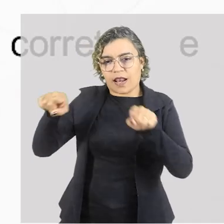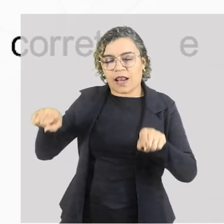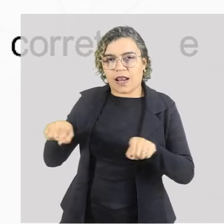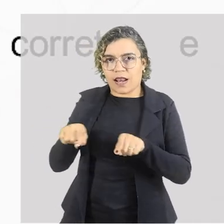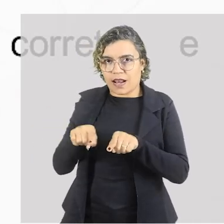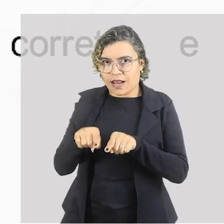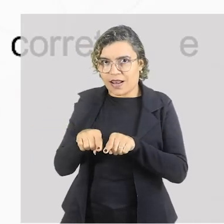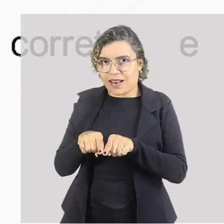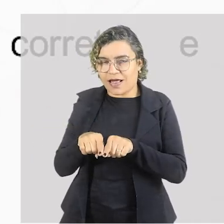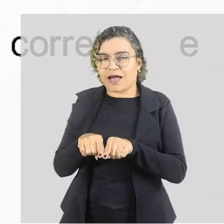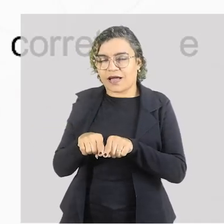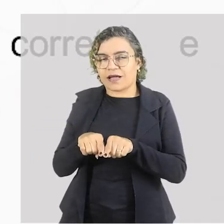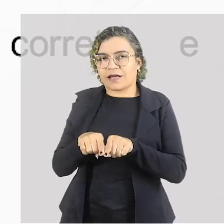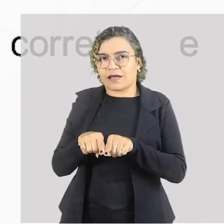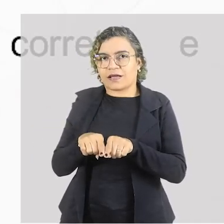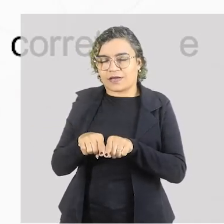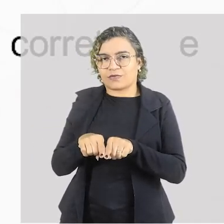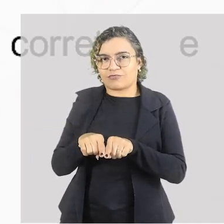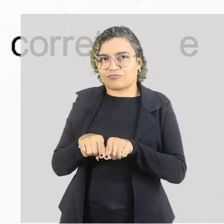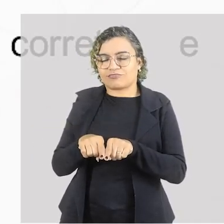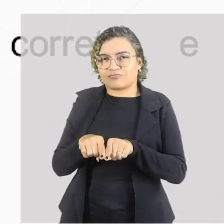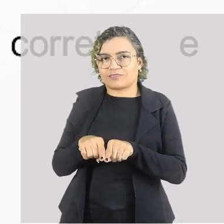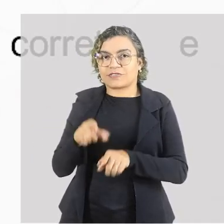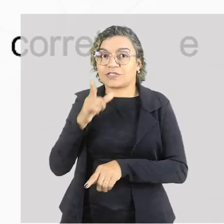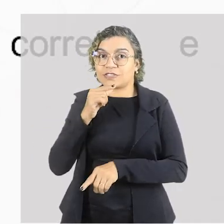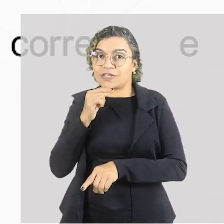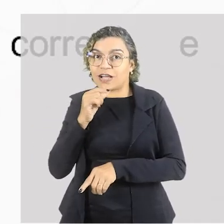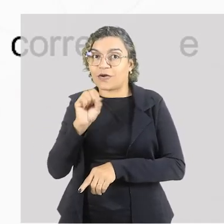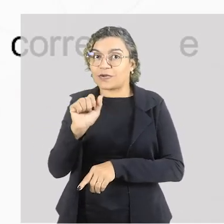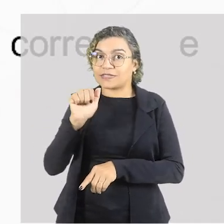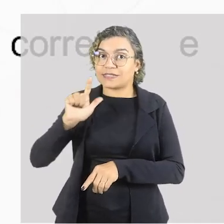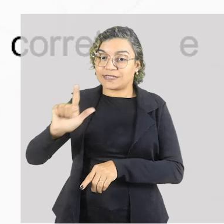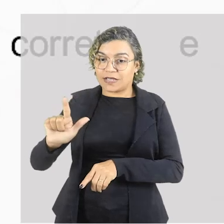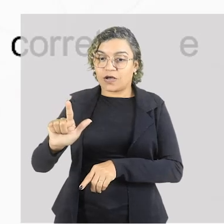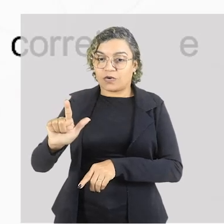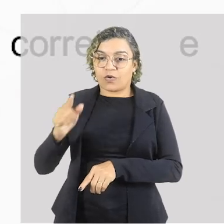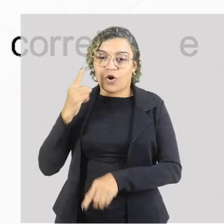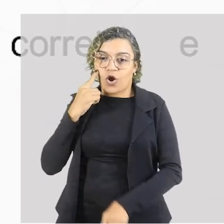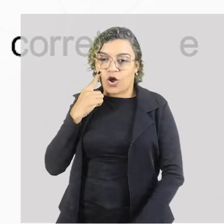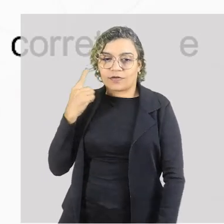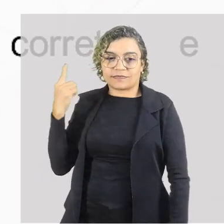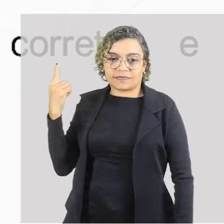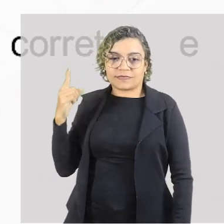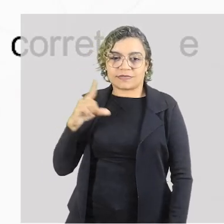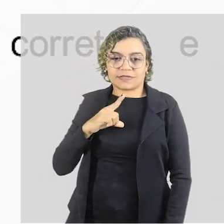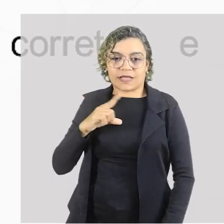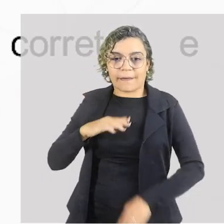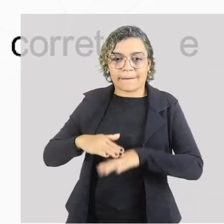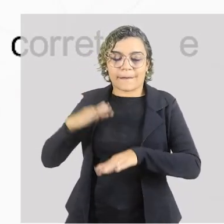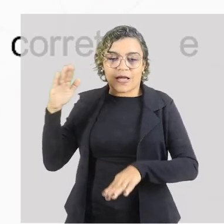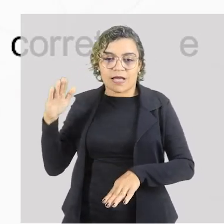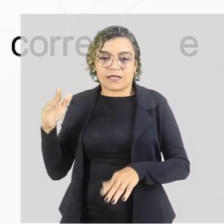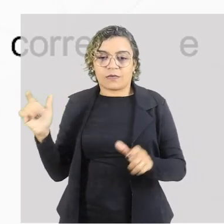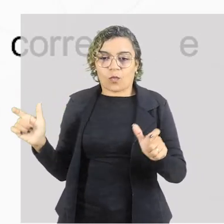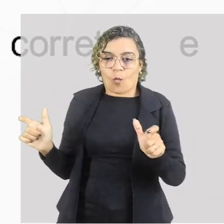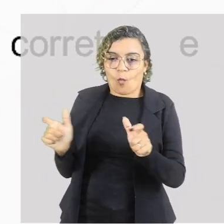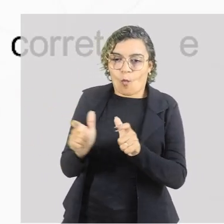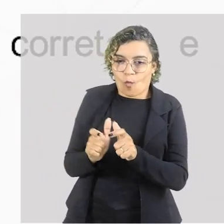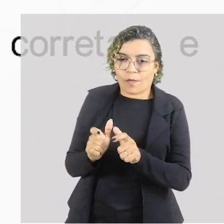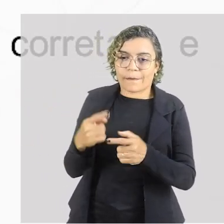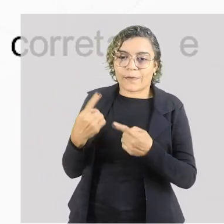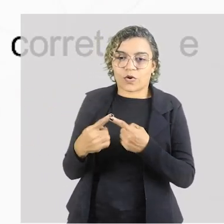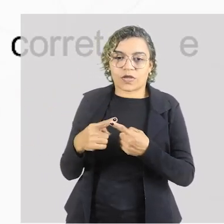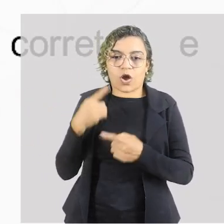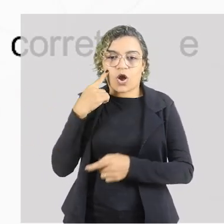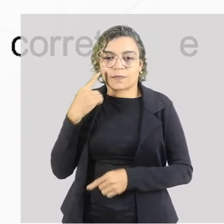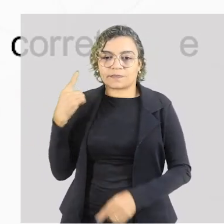para secar que mares de água doce. Por quê? Porque quanto mais soluto, pior é para evaporar. Isso se deve ao efeito